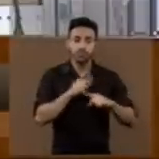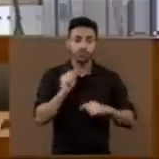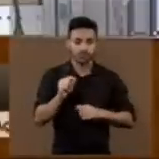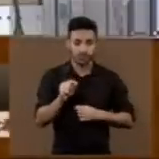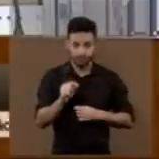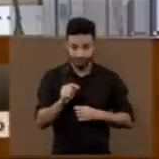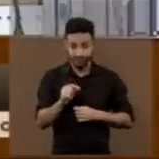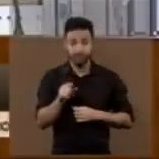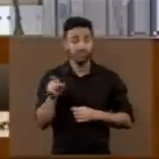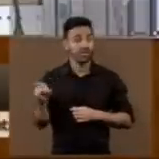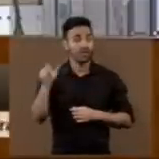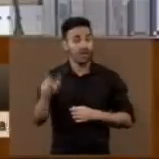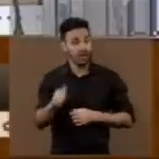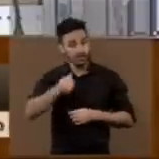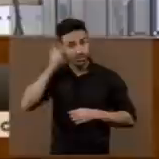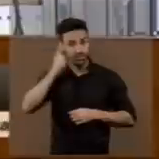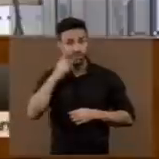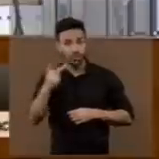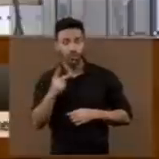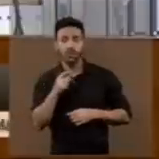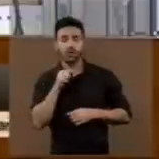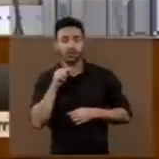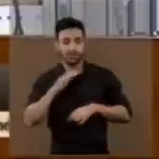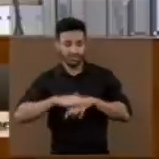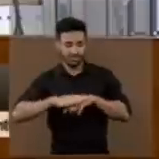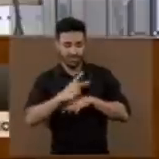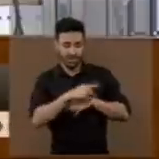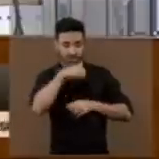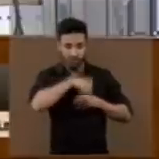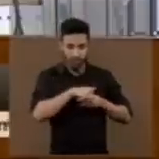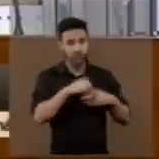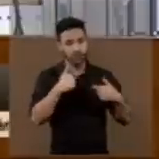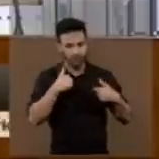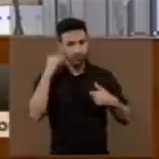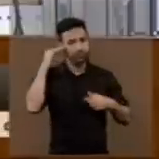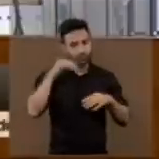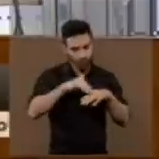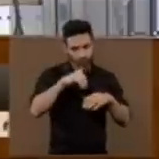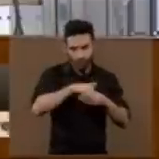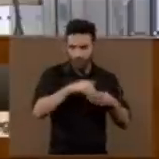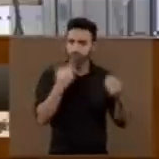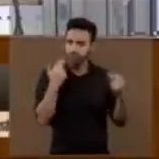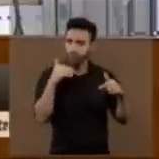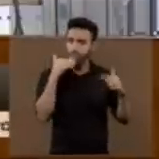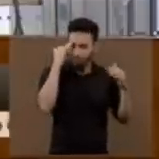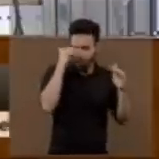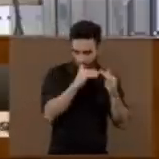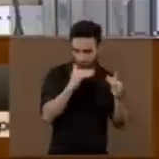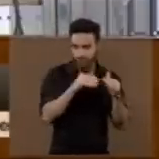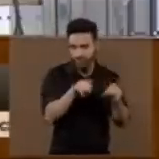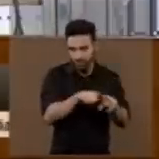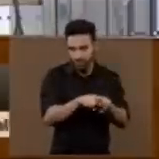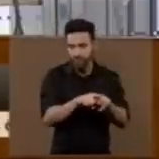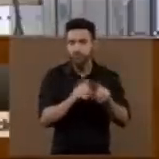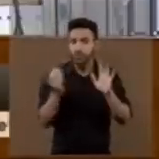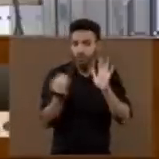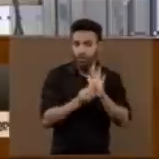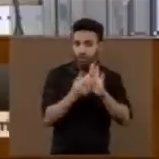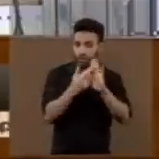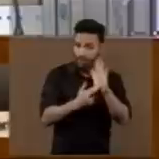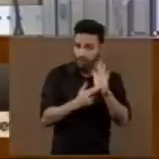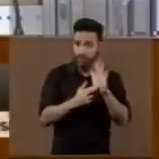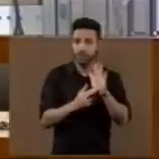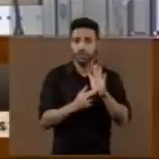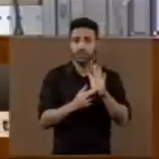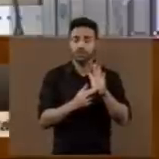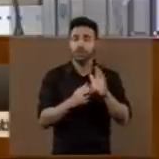que o ministro Joaquim tinha posto em seu voto, que eu acompanhei, no sentido de fixar condicionantes para que não seja